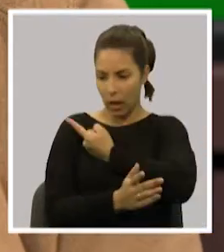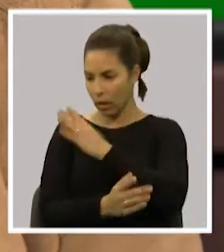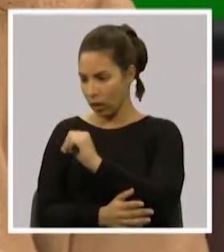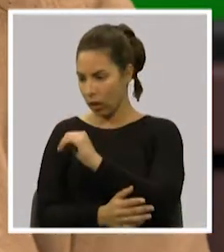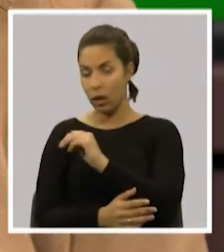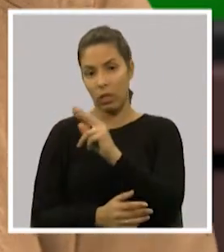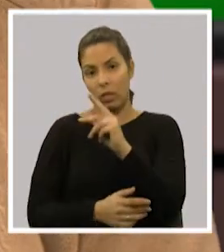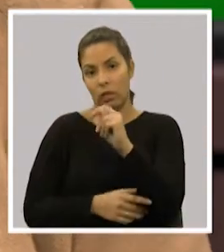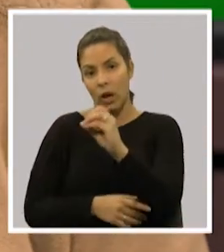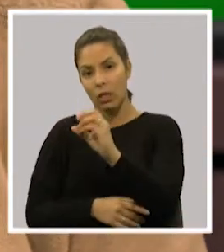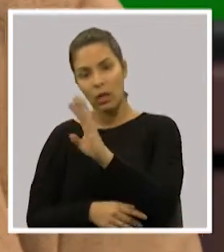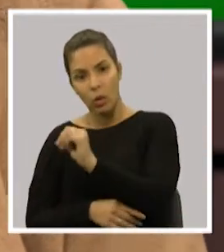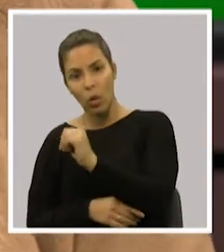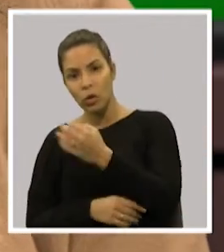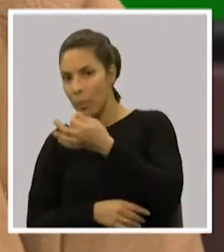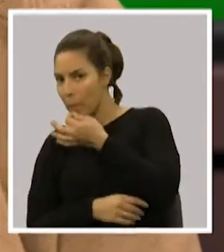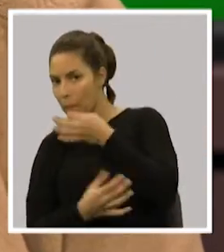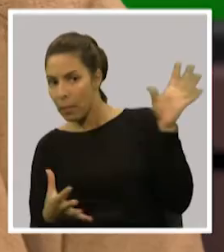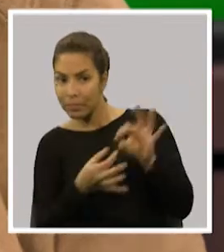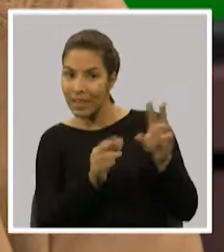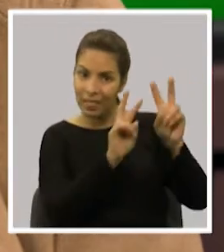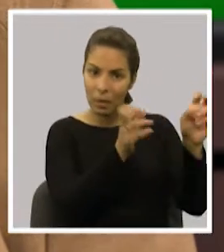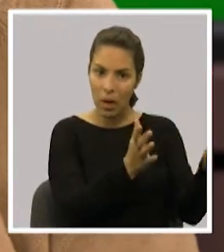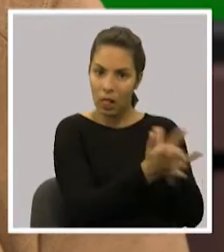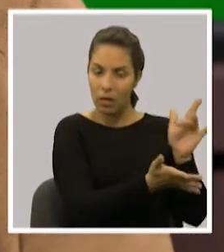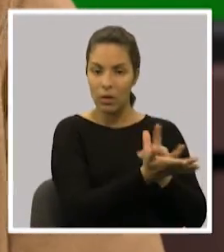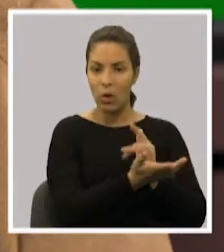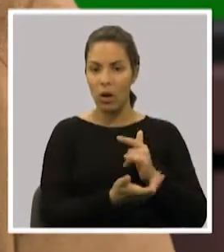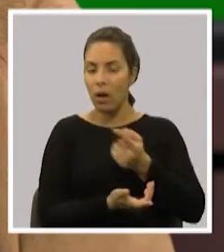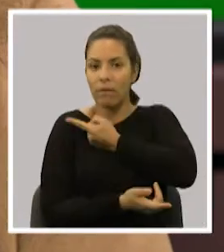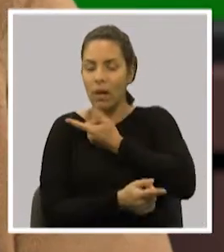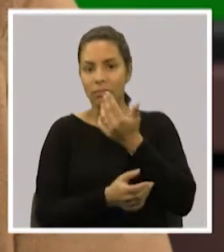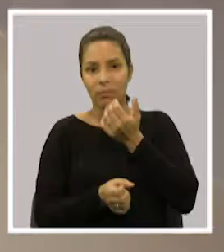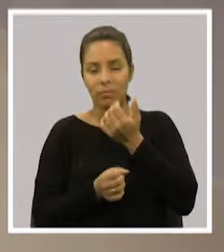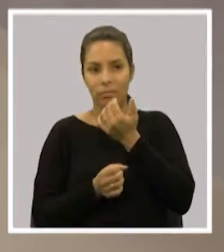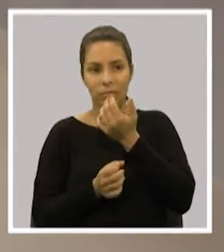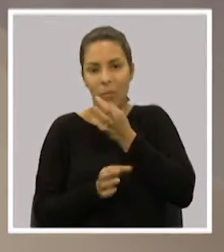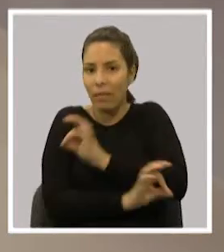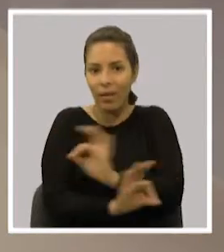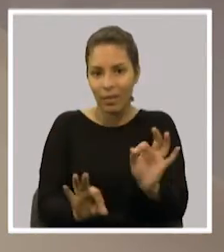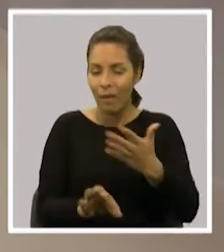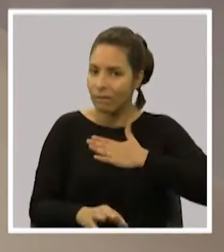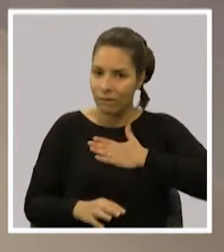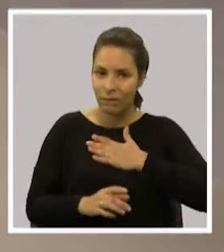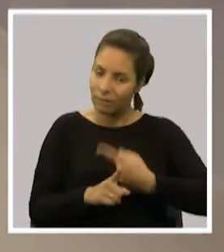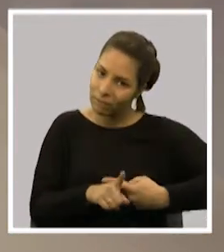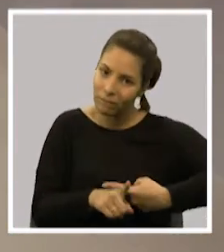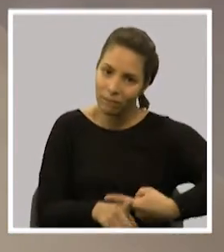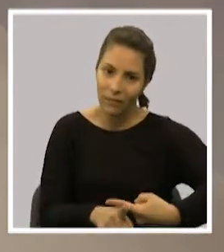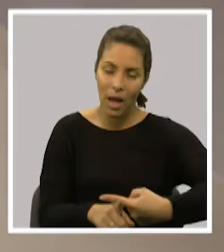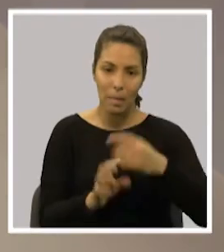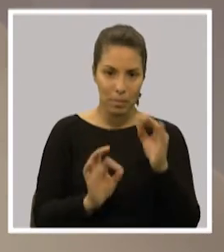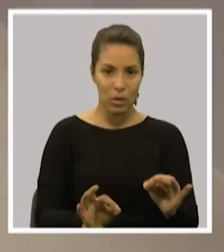dela. Portanto, é mesmo uma aventura, eu acho isso fascinante. Se calhar por isso é que eu lá estou ainda há tanto tempo e com vontade de continuar,